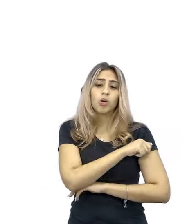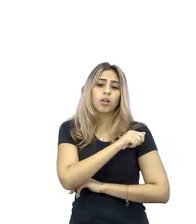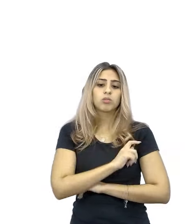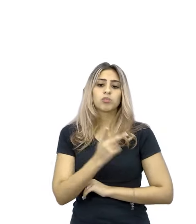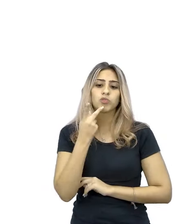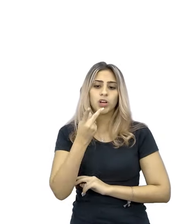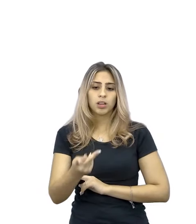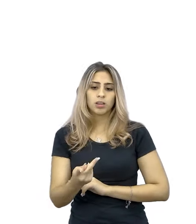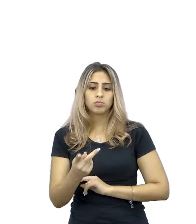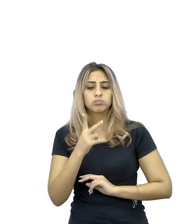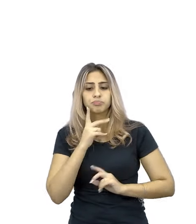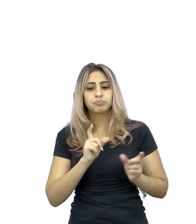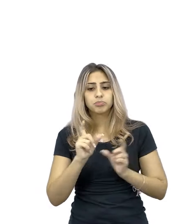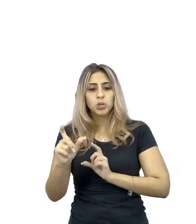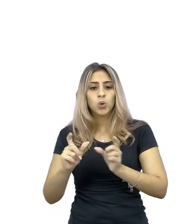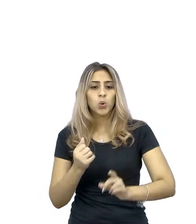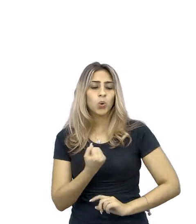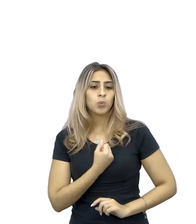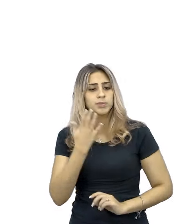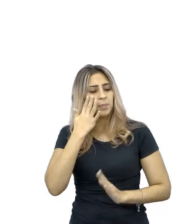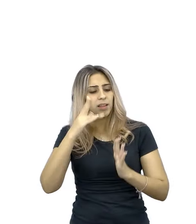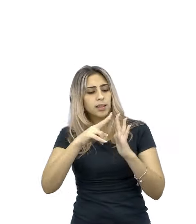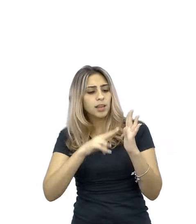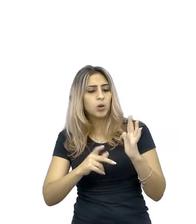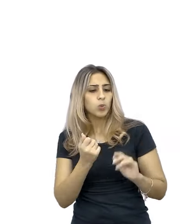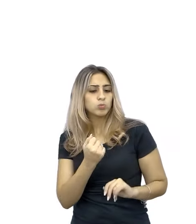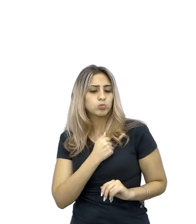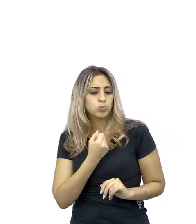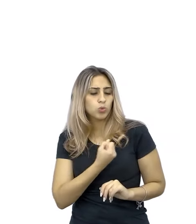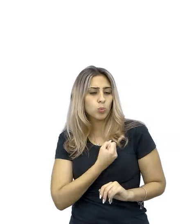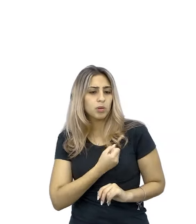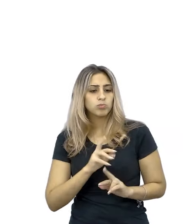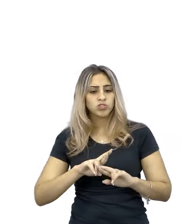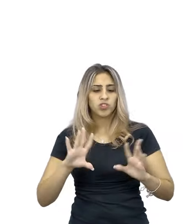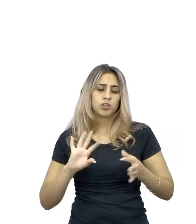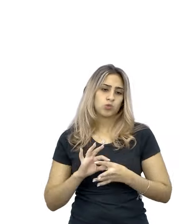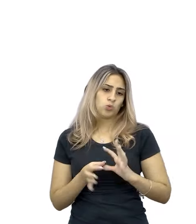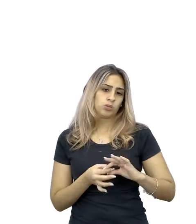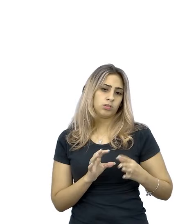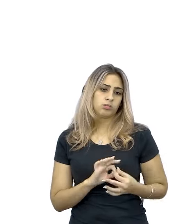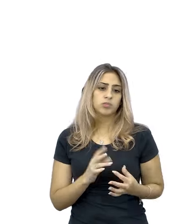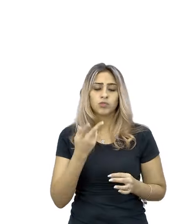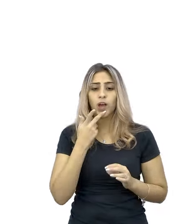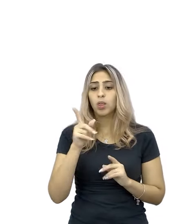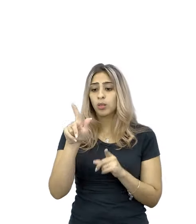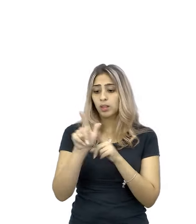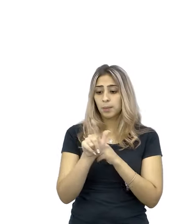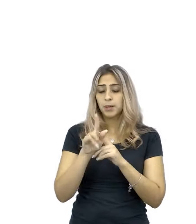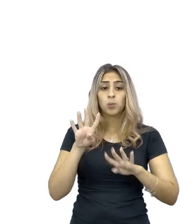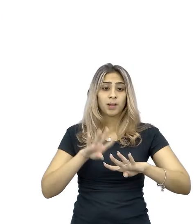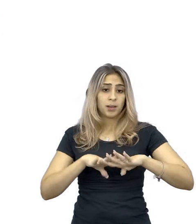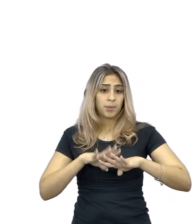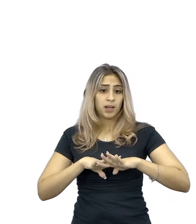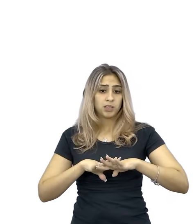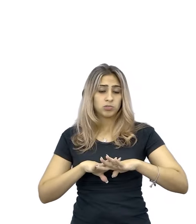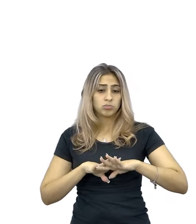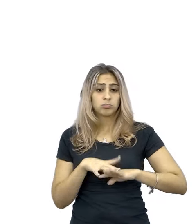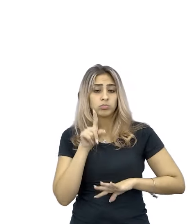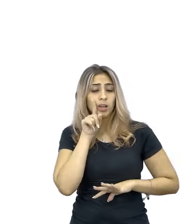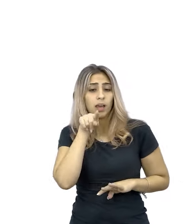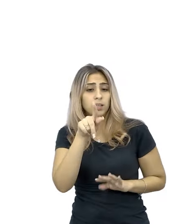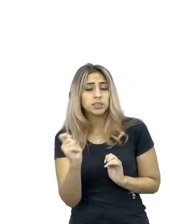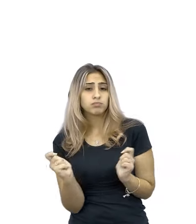letrado, ele conhecer os números, ele saber ler os números em diferentes contextos. Então, quando a gente fala de letramento matemático, é